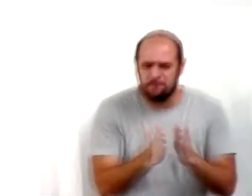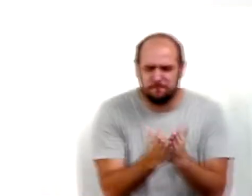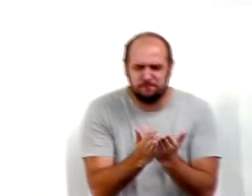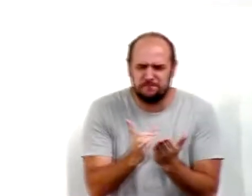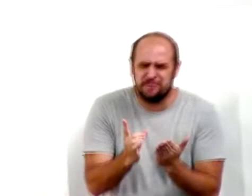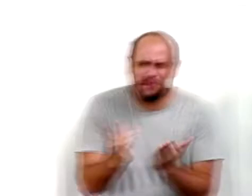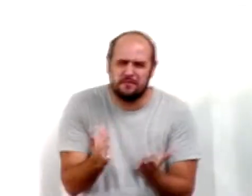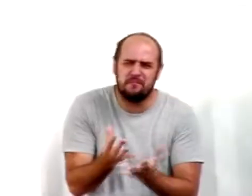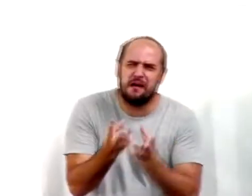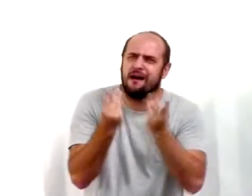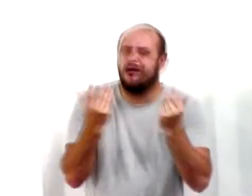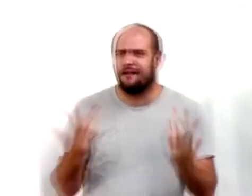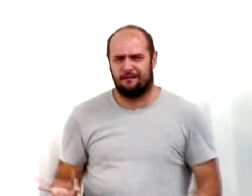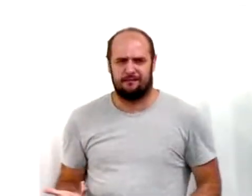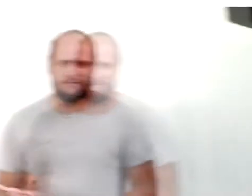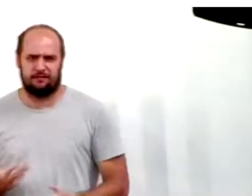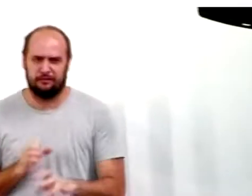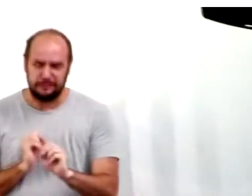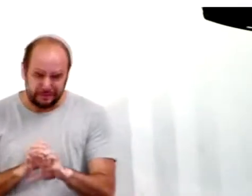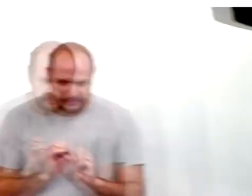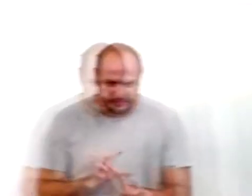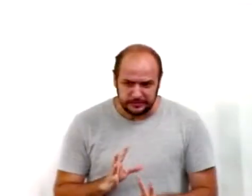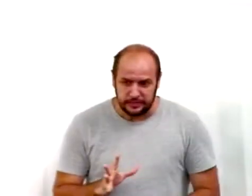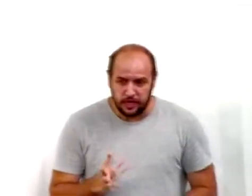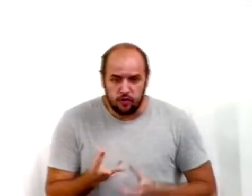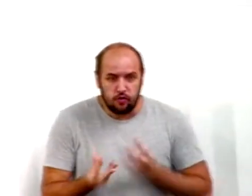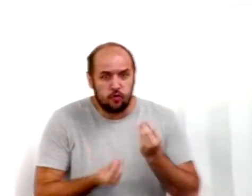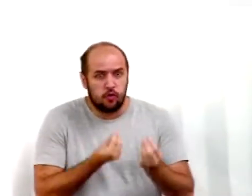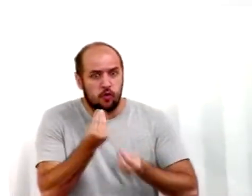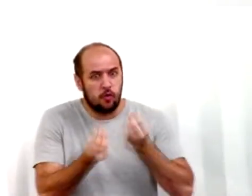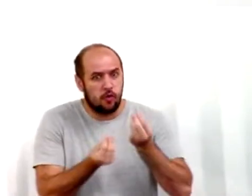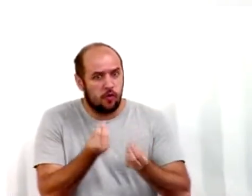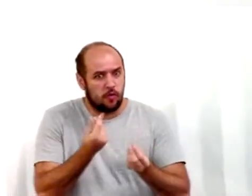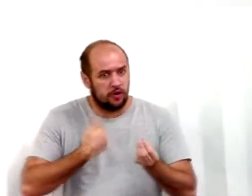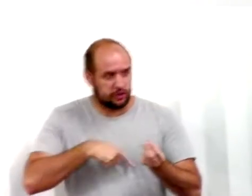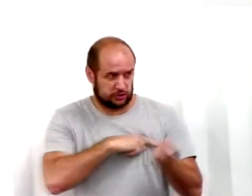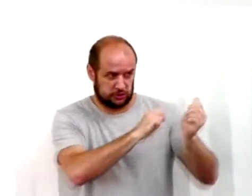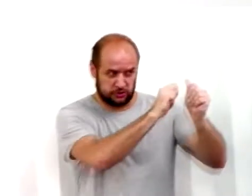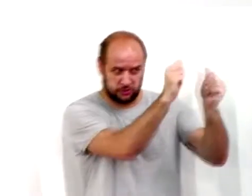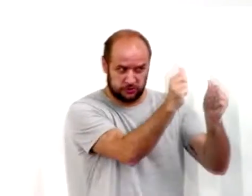maravilhosa. Ele nos ensina como fugir da